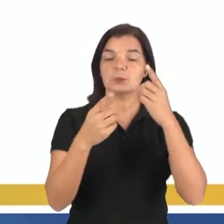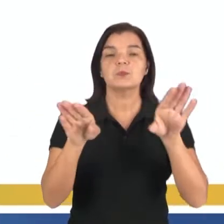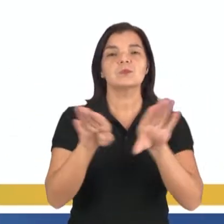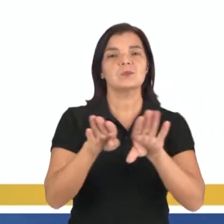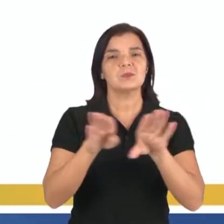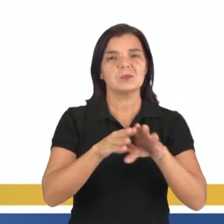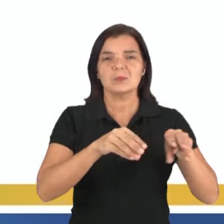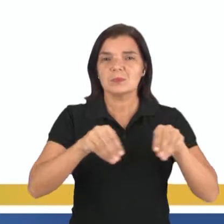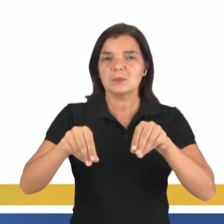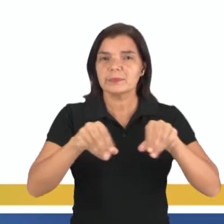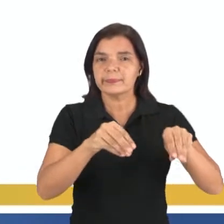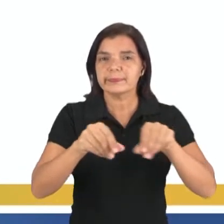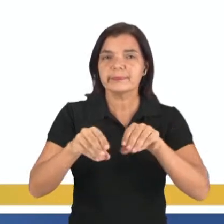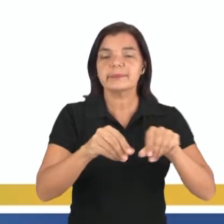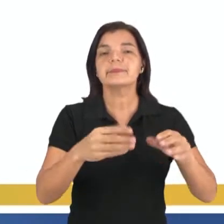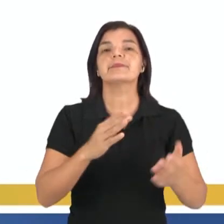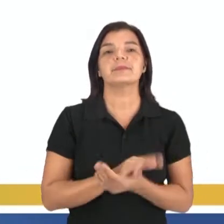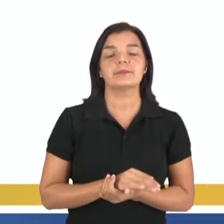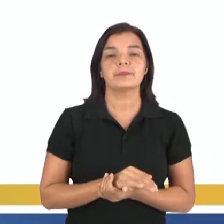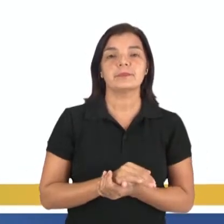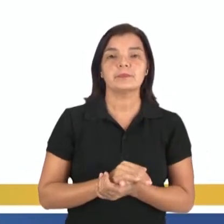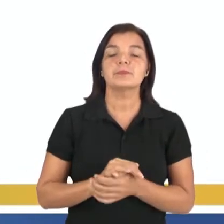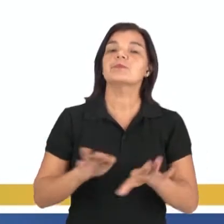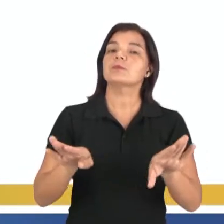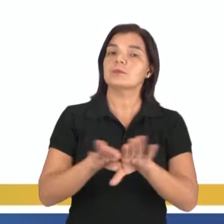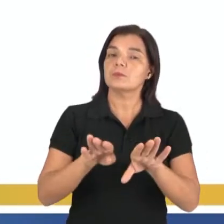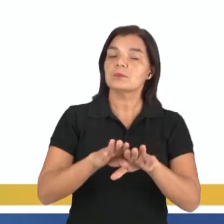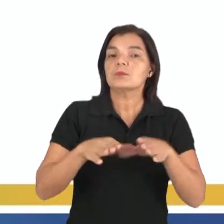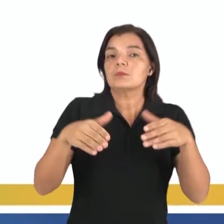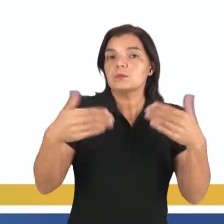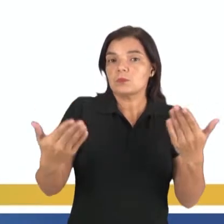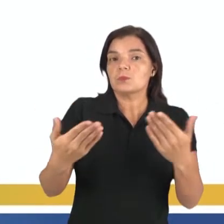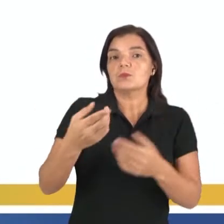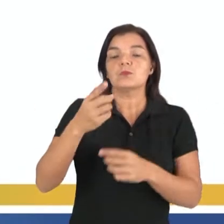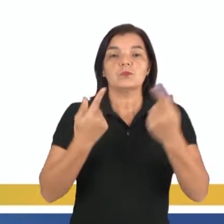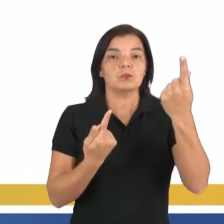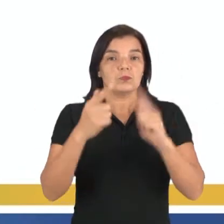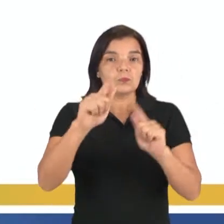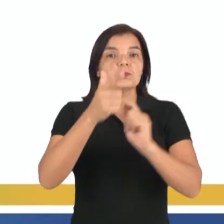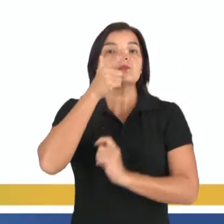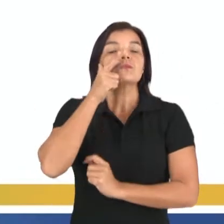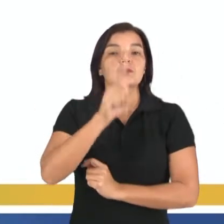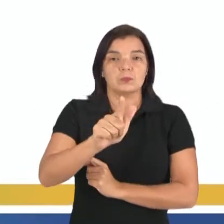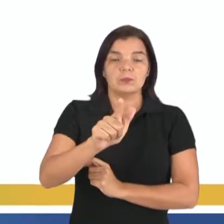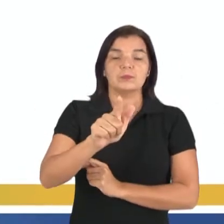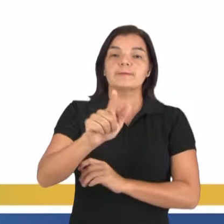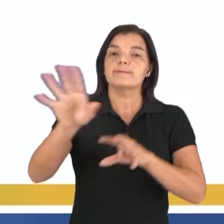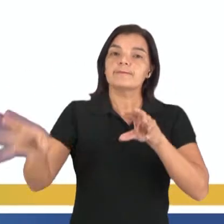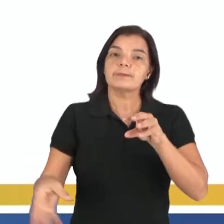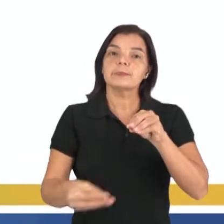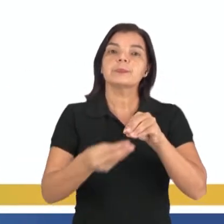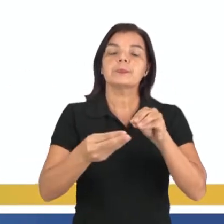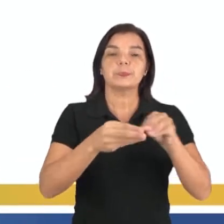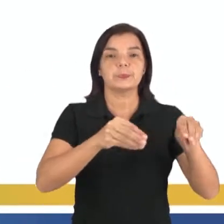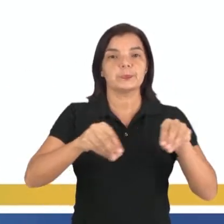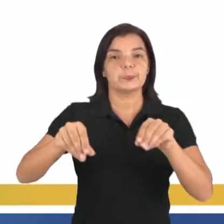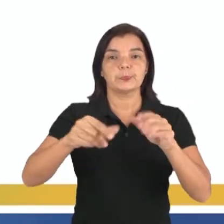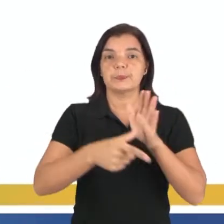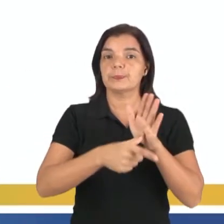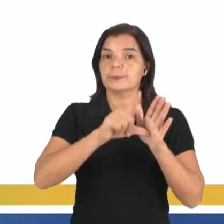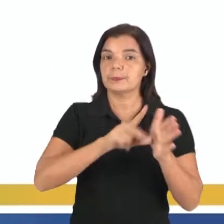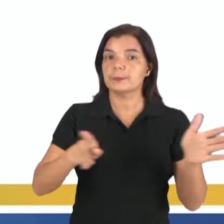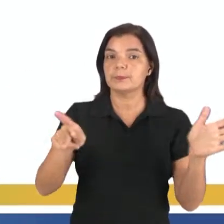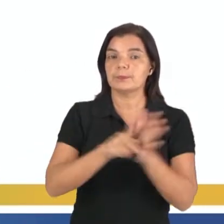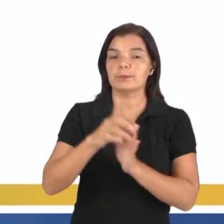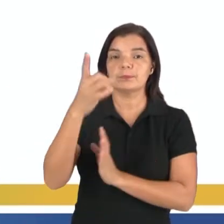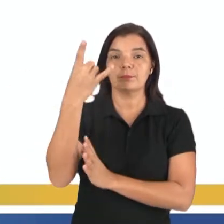por territórios, era por hegemonia. Então, o Chile vai acabar vencendo e anexando os territórios que antes